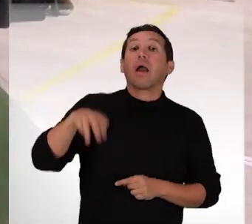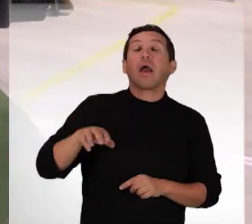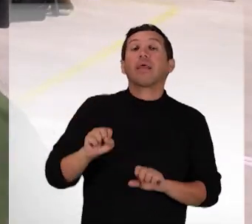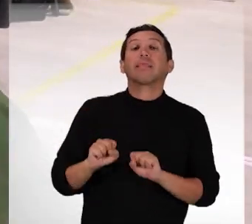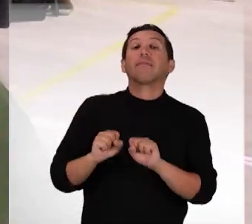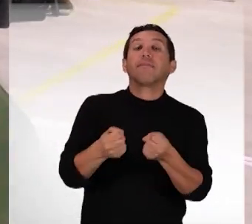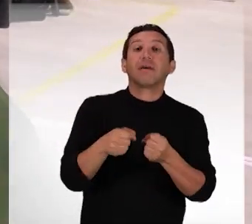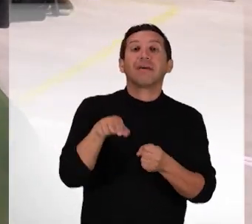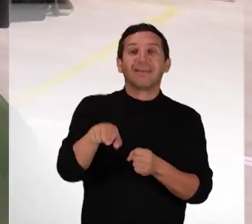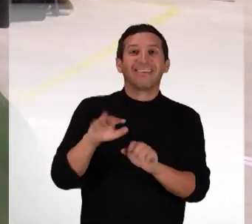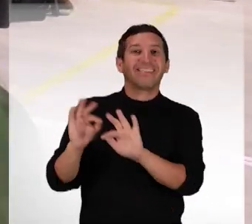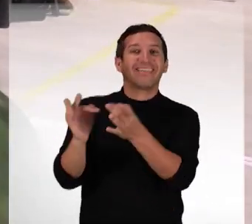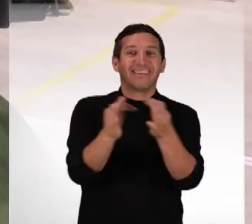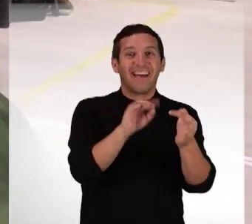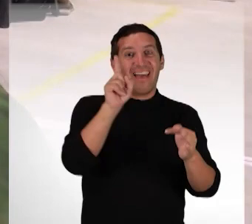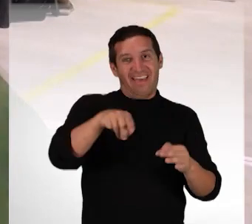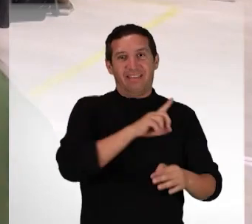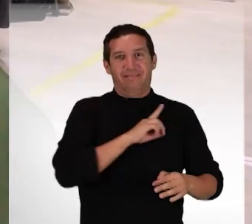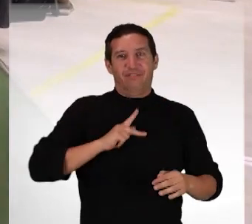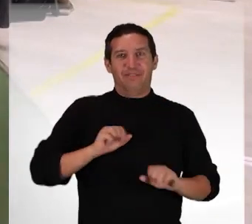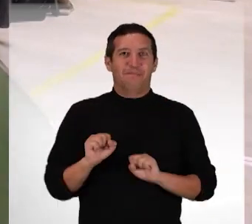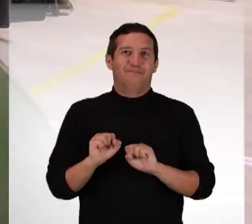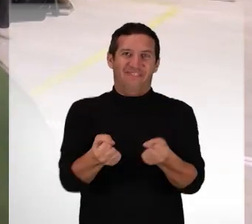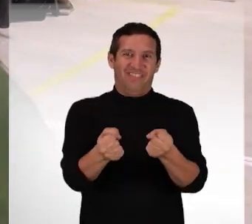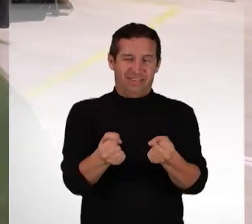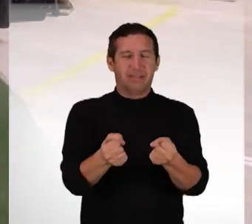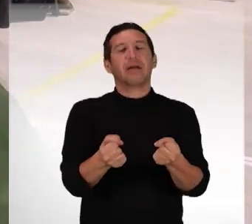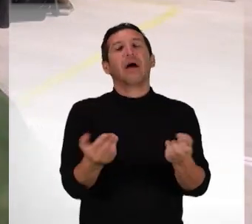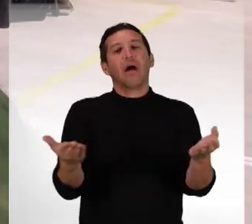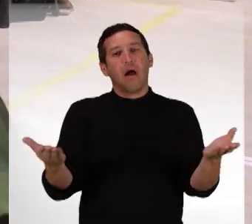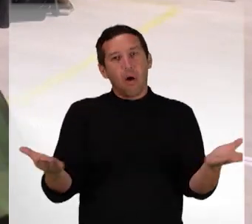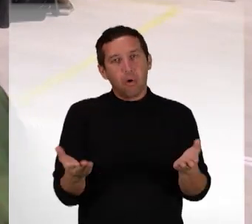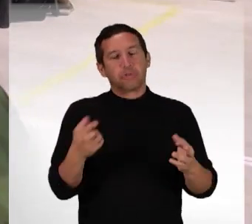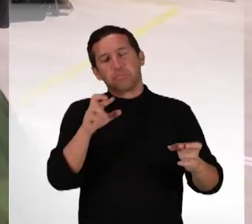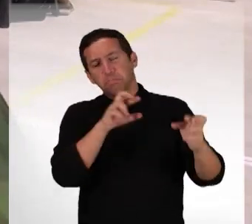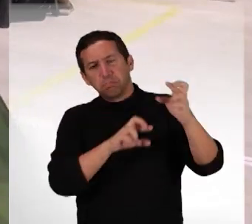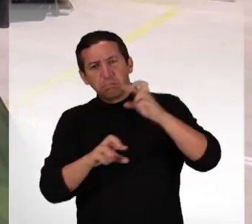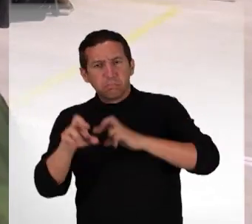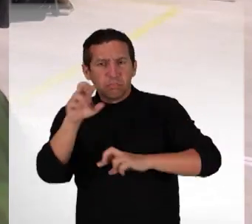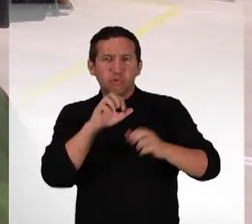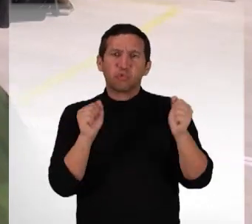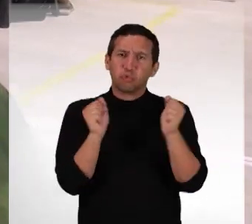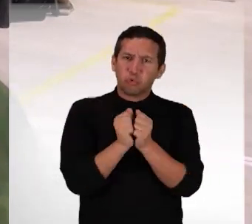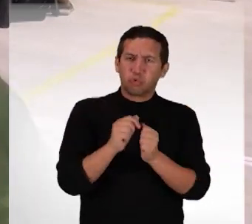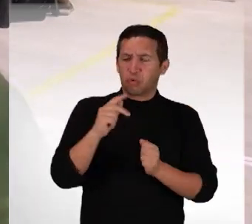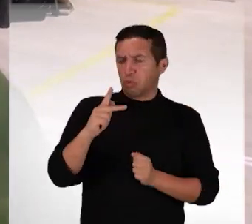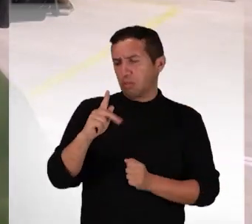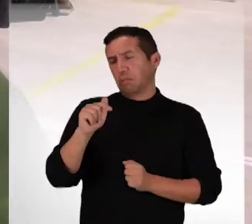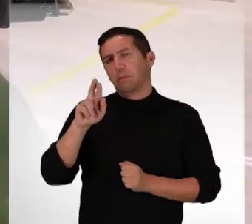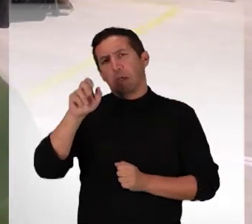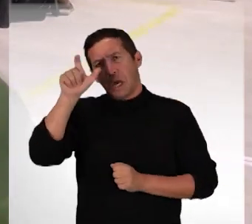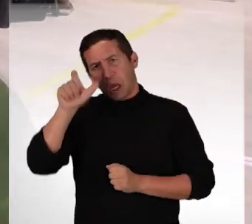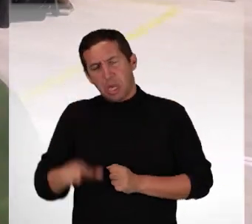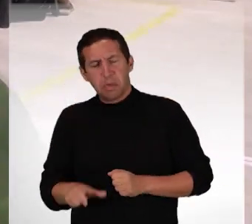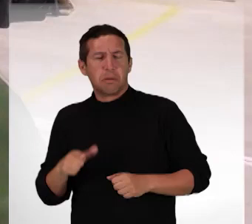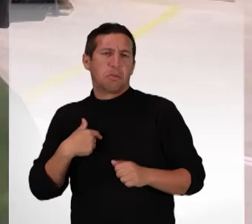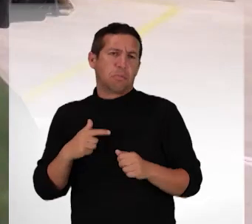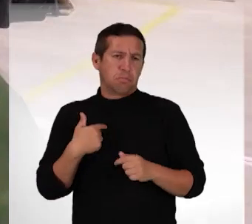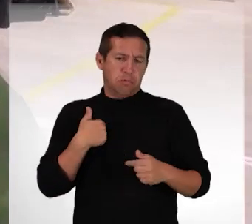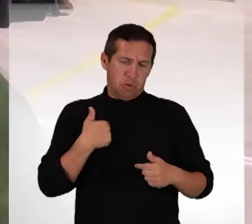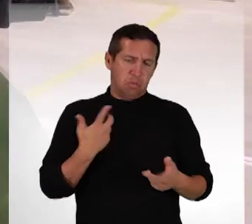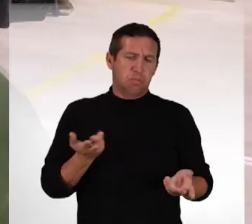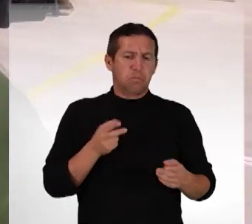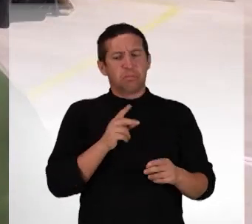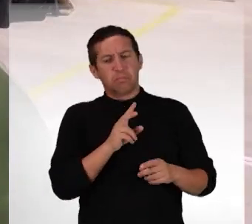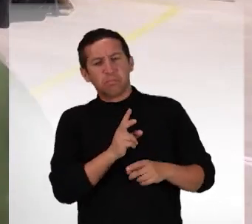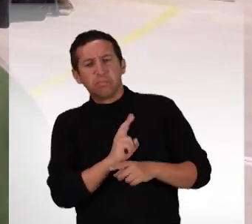essa população nesta ação é a Defensoria Pública e nós estamos acompanhando como procuradora de direitos do cidadão